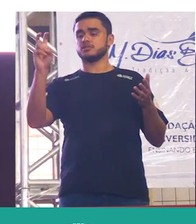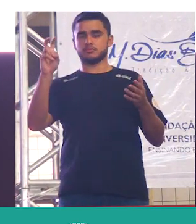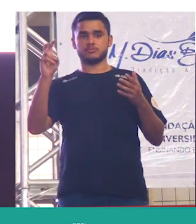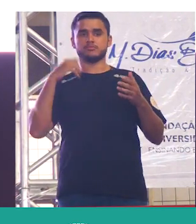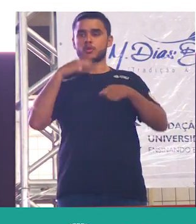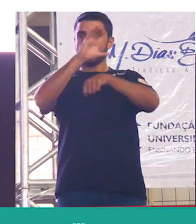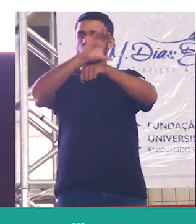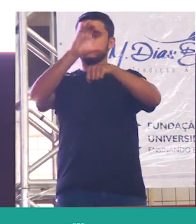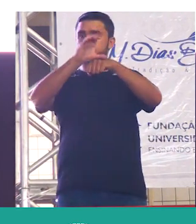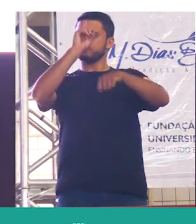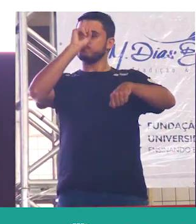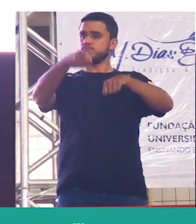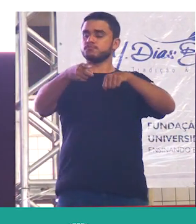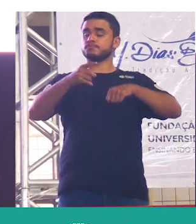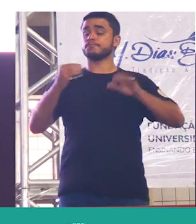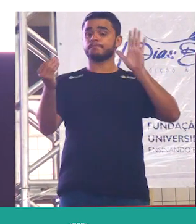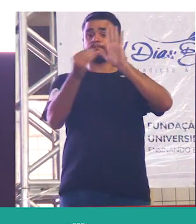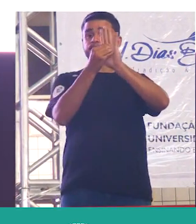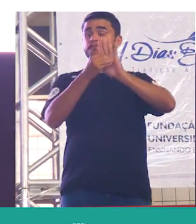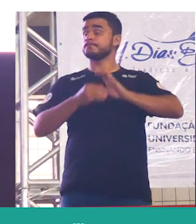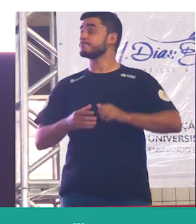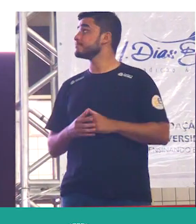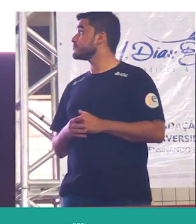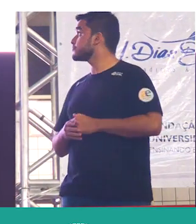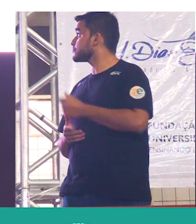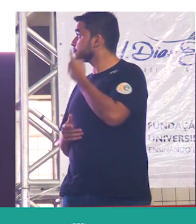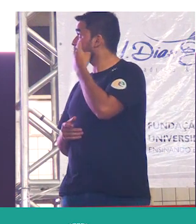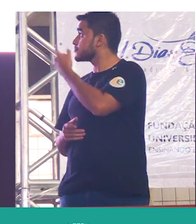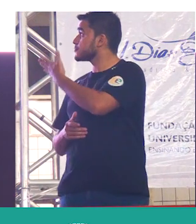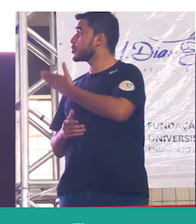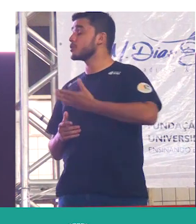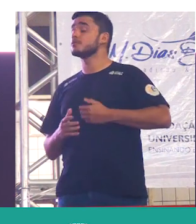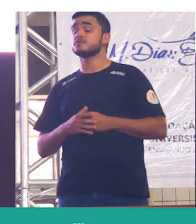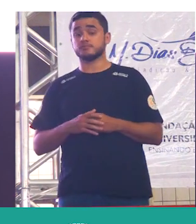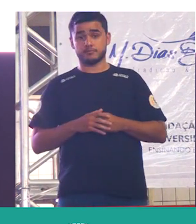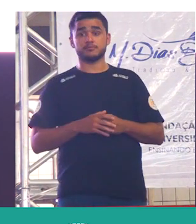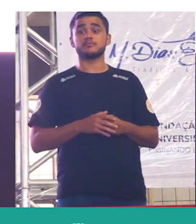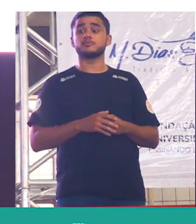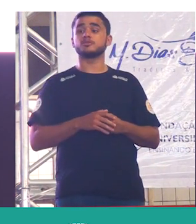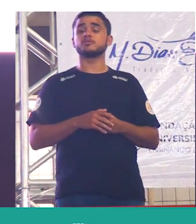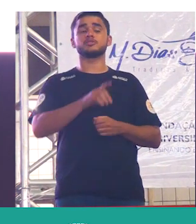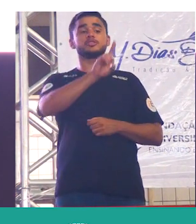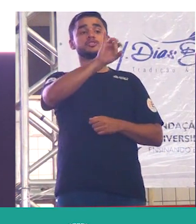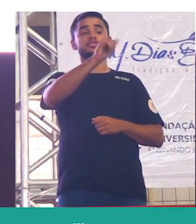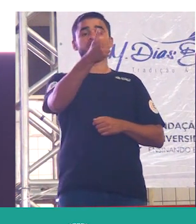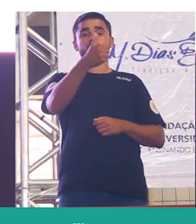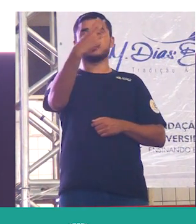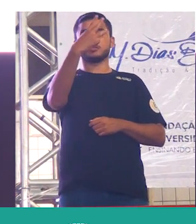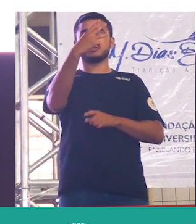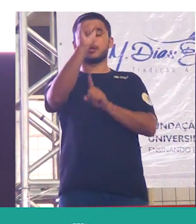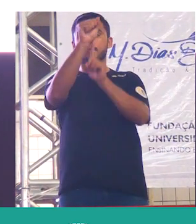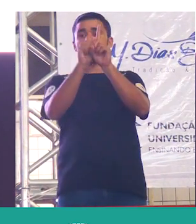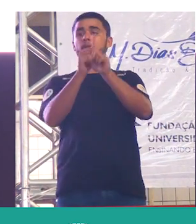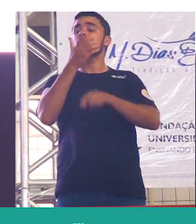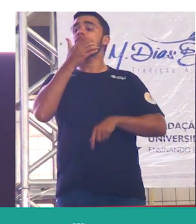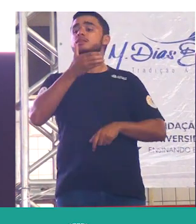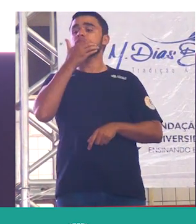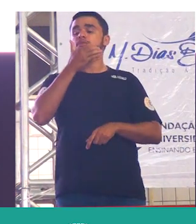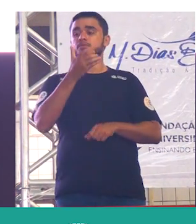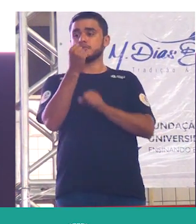1968. O AI-5, está aí, ele foi emitido no dia 13 de